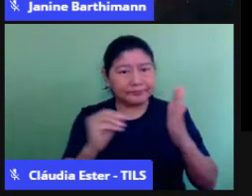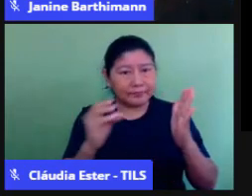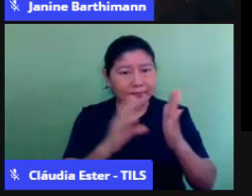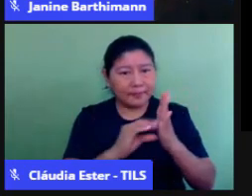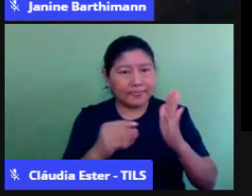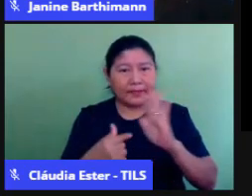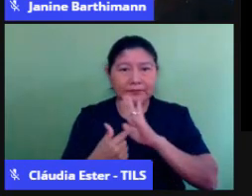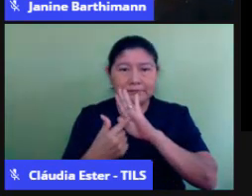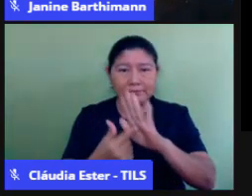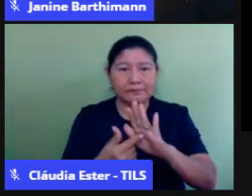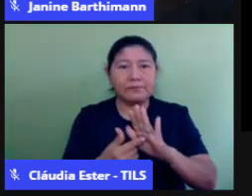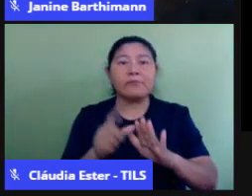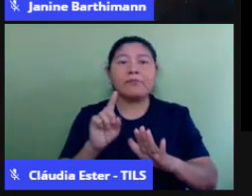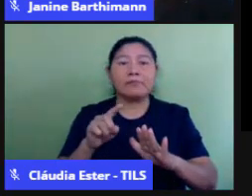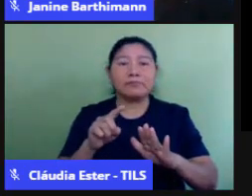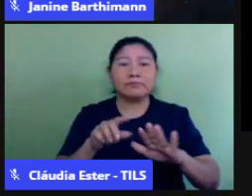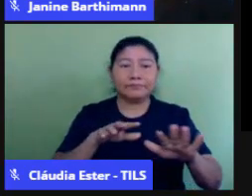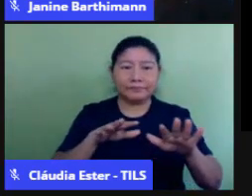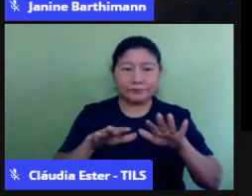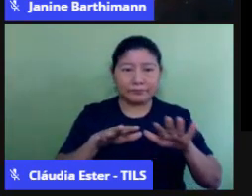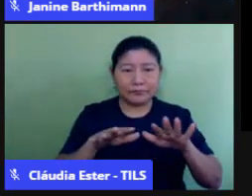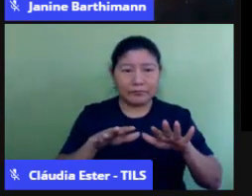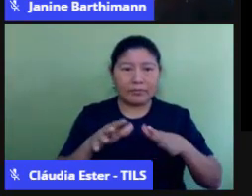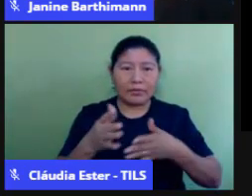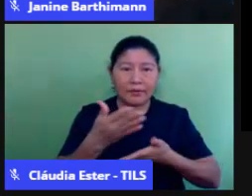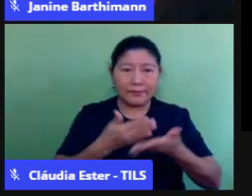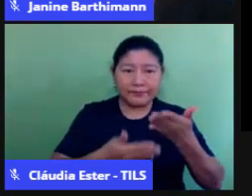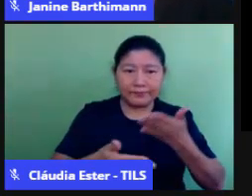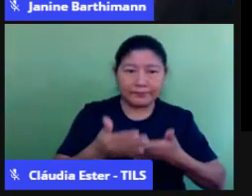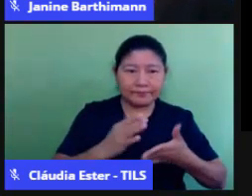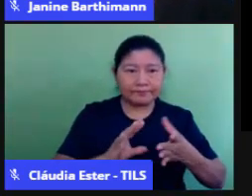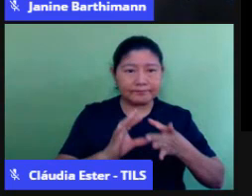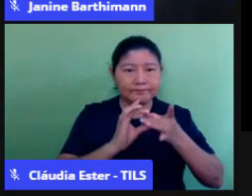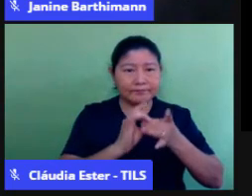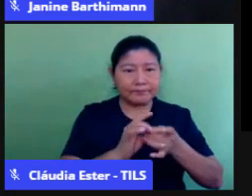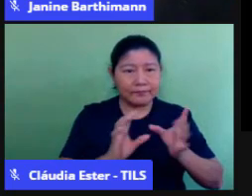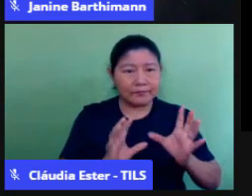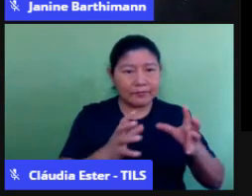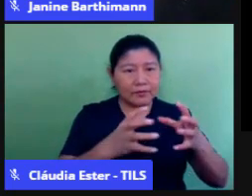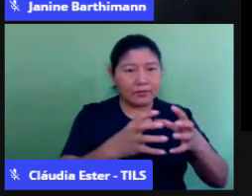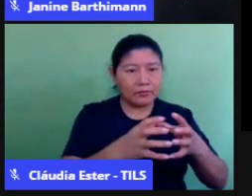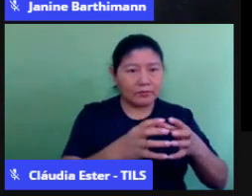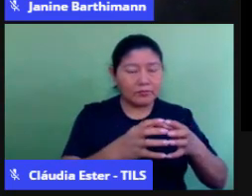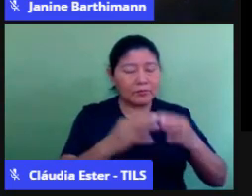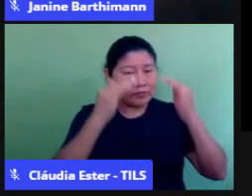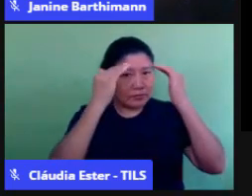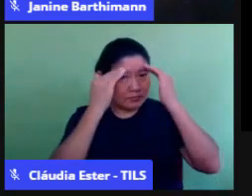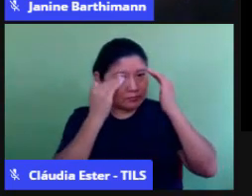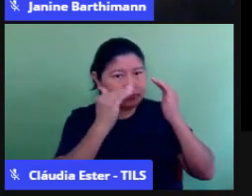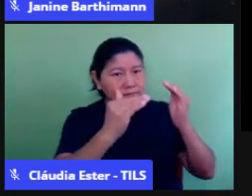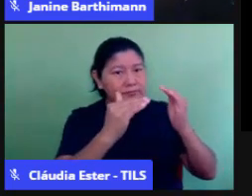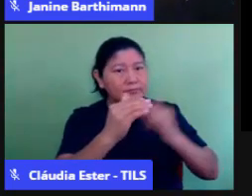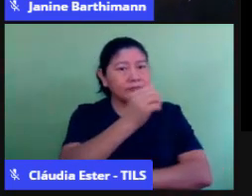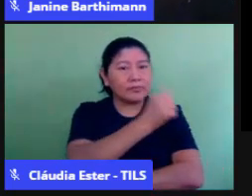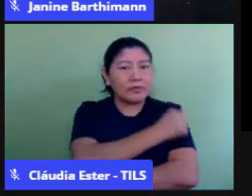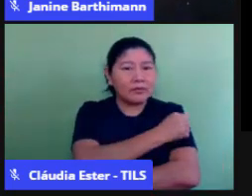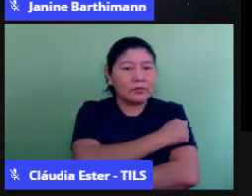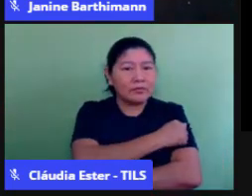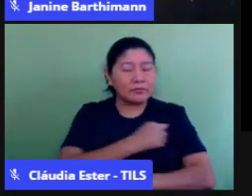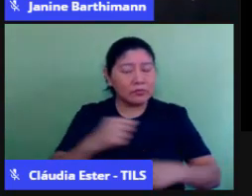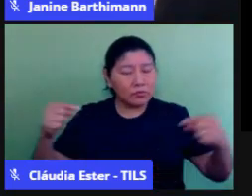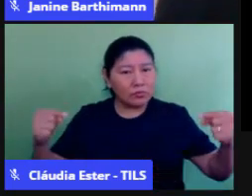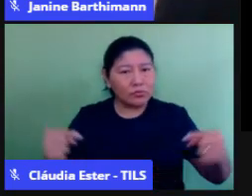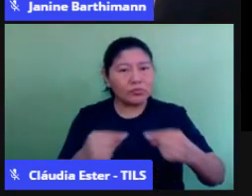pessoal e a grupal, respeito ao ritmo e estilo de aprendizagem de cada aluno, combinado com metodologias